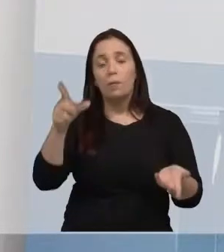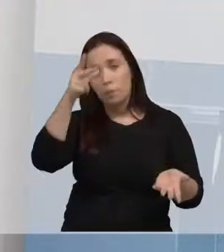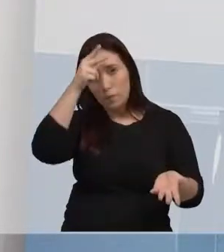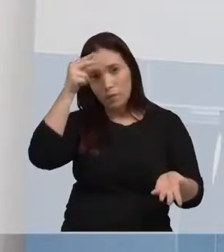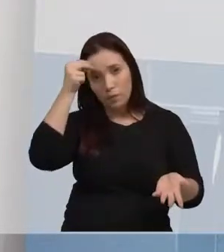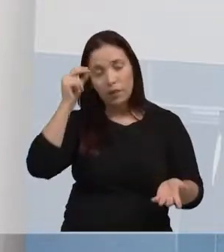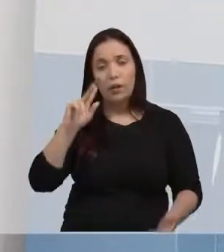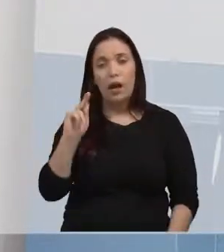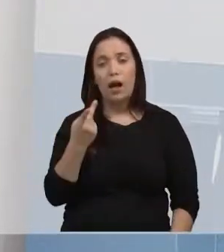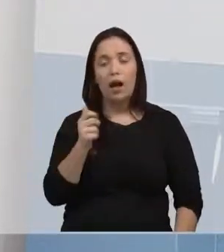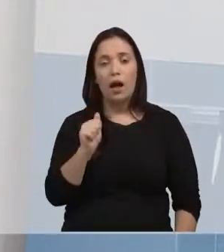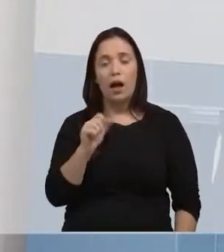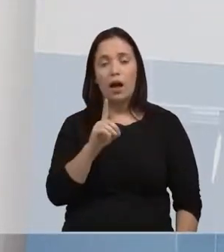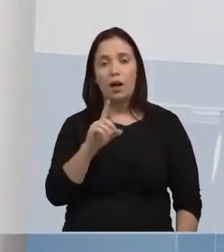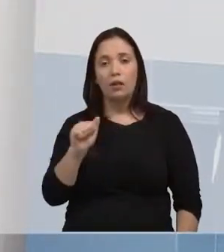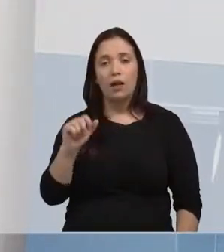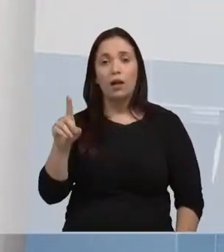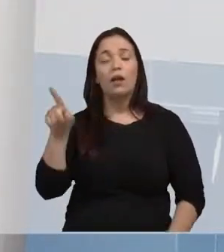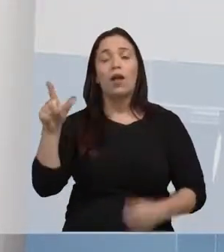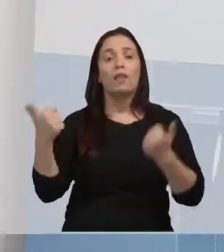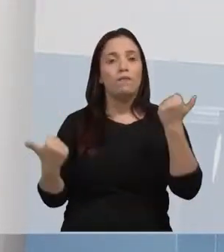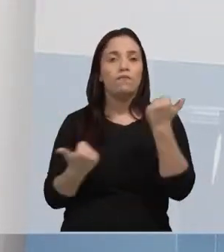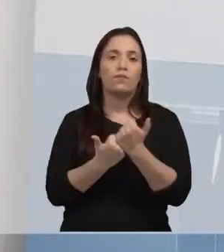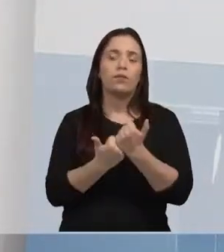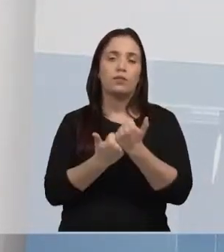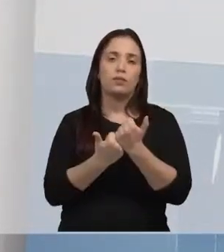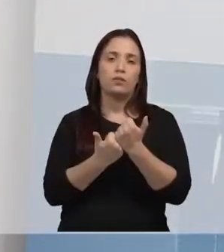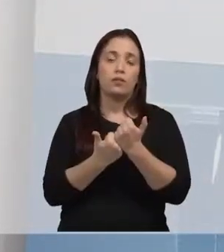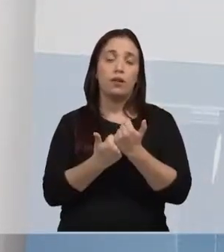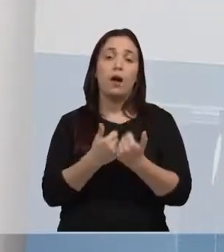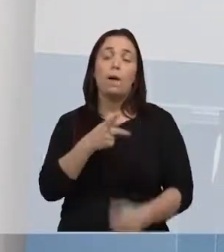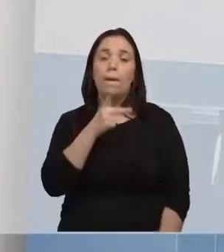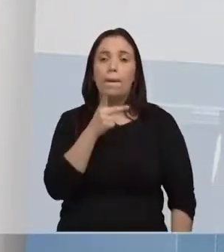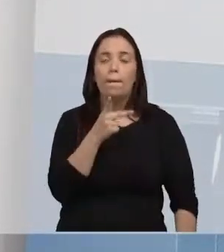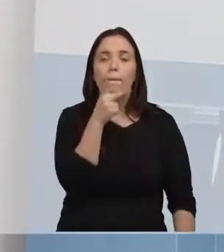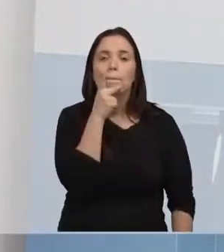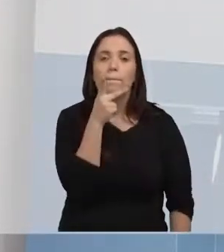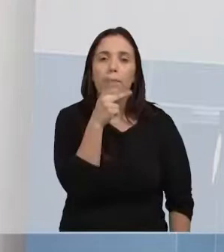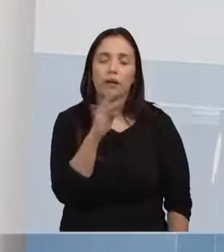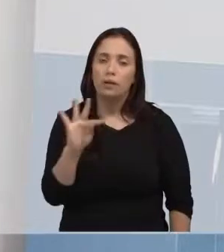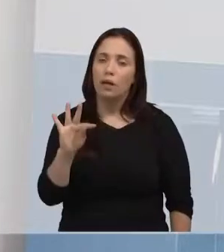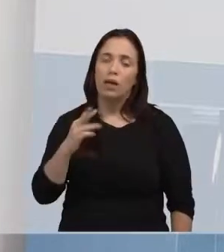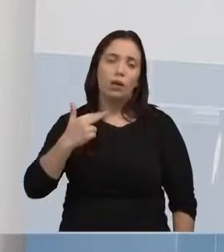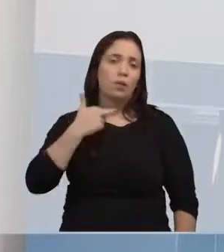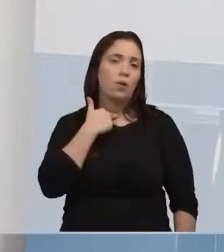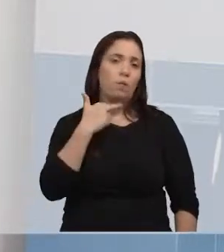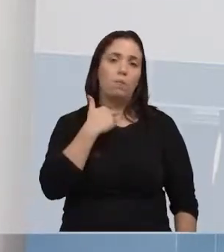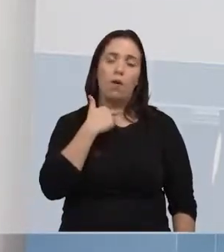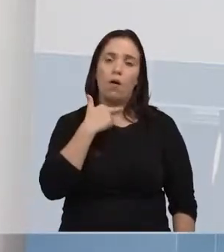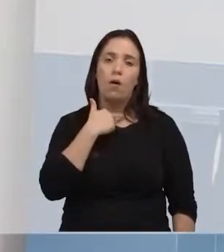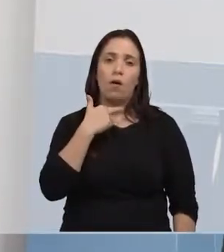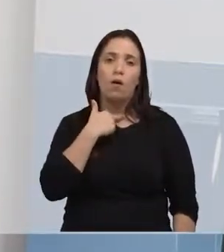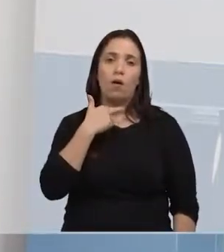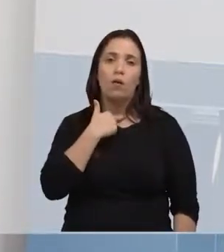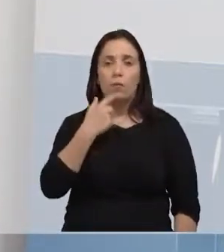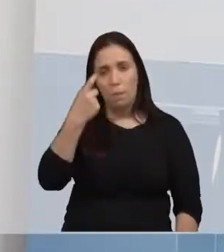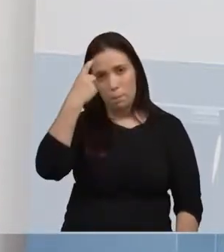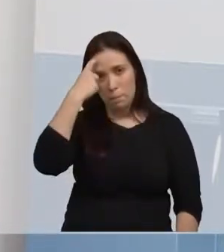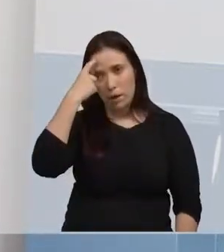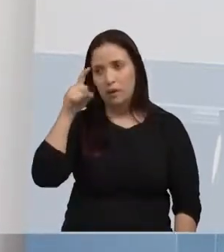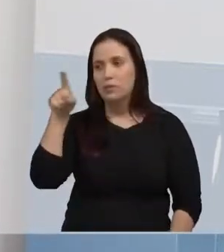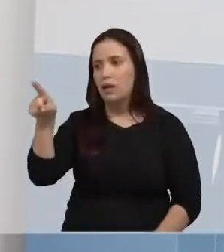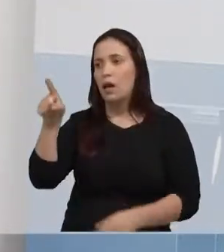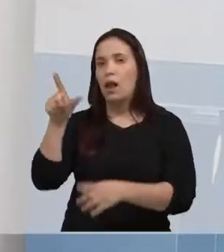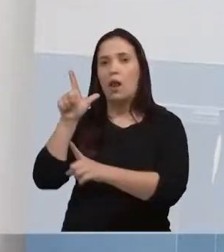ex-prefeito de São Paulo, Fernando Haddad, como vice. Segundo ele, o PT não pode apostar no isolamento